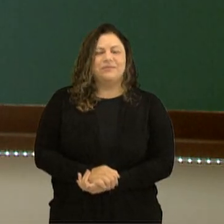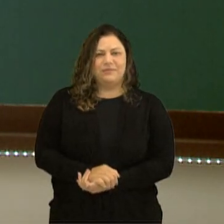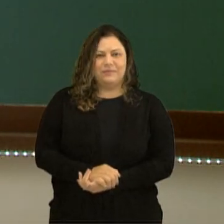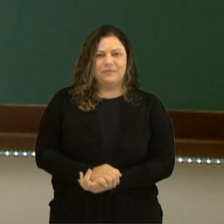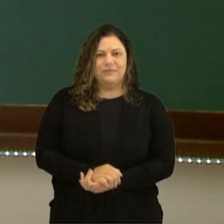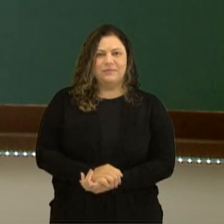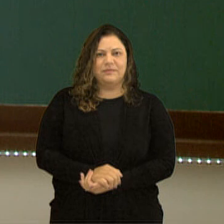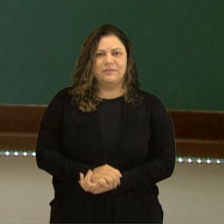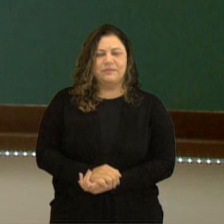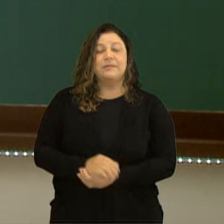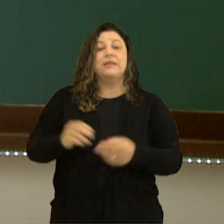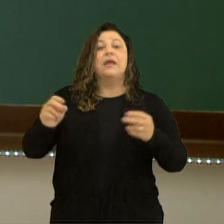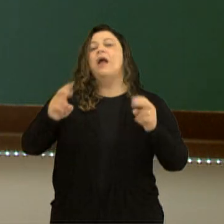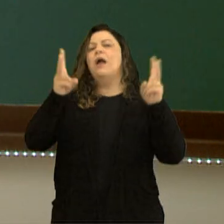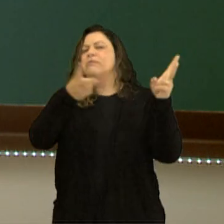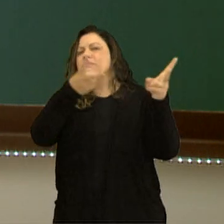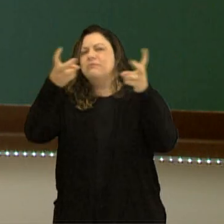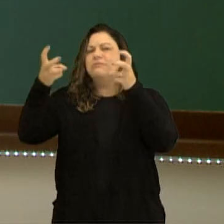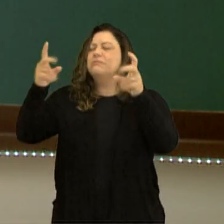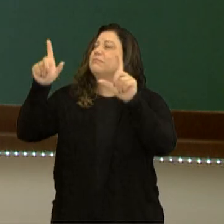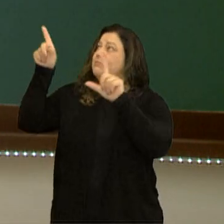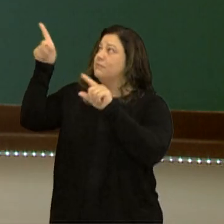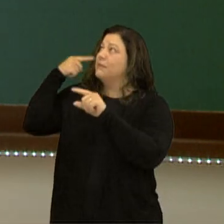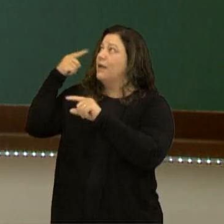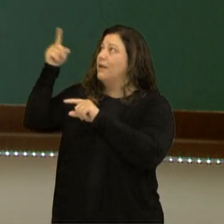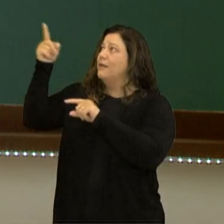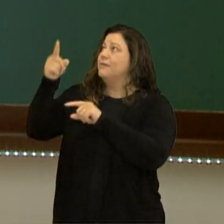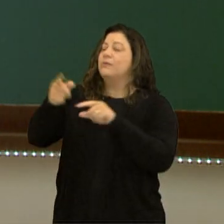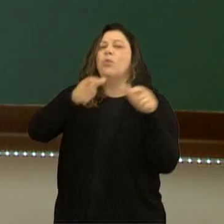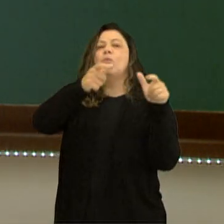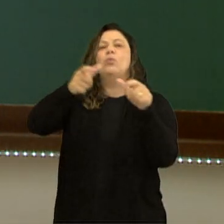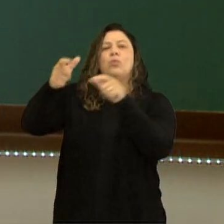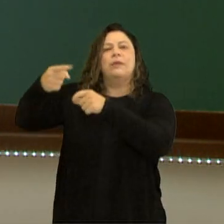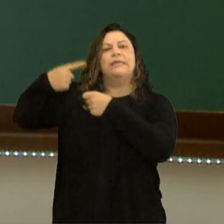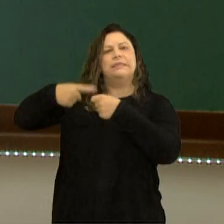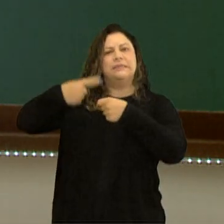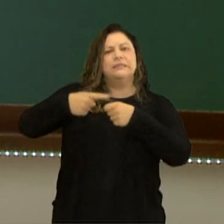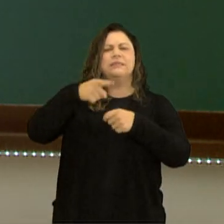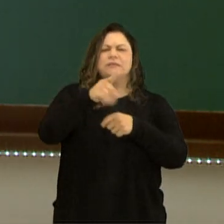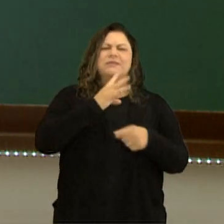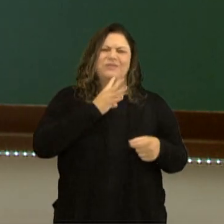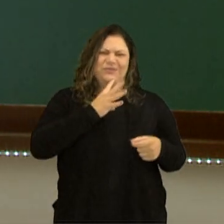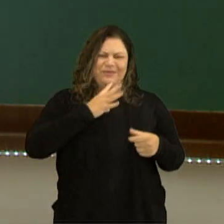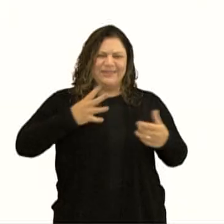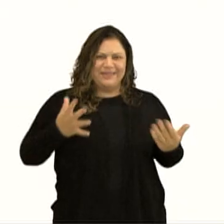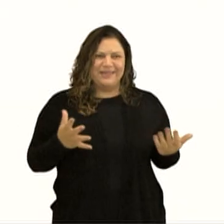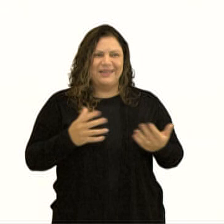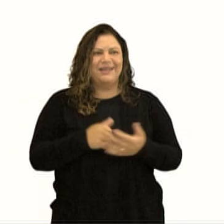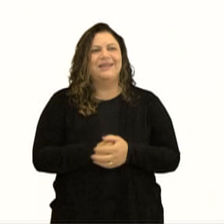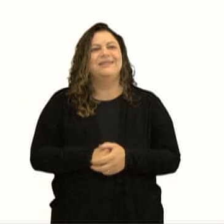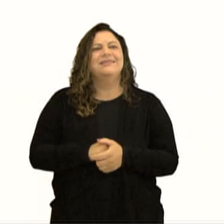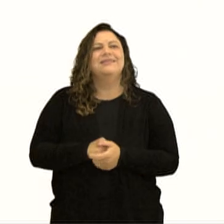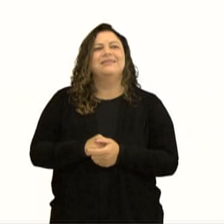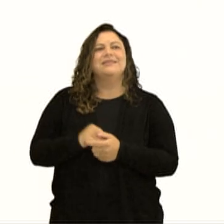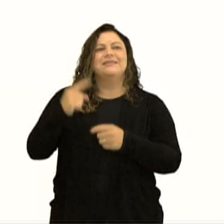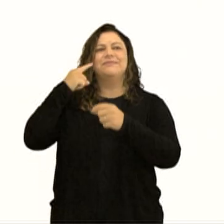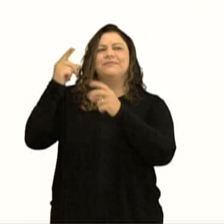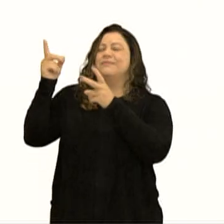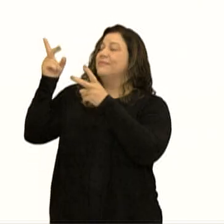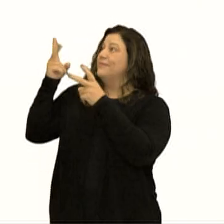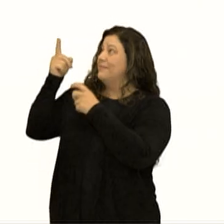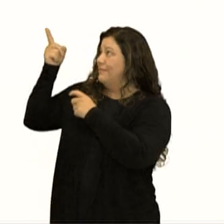town vocabulary. Vamos dar uma olhadinha em alguns lugares na cidade? Você conhece esses lugares? A library,